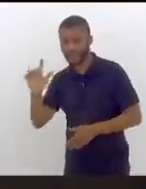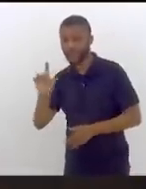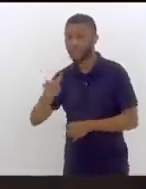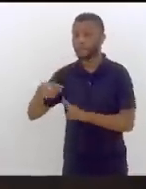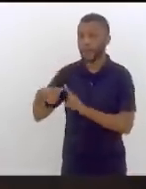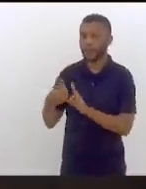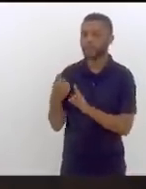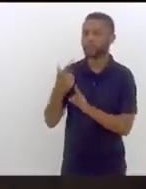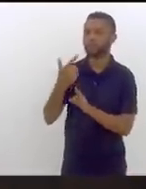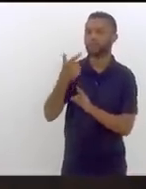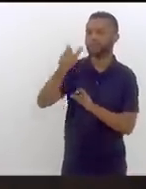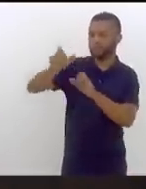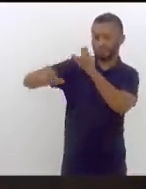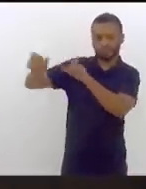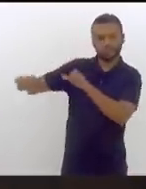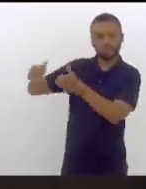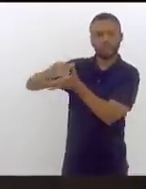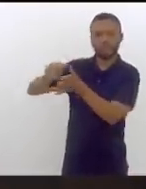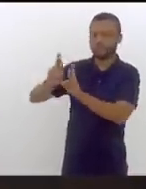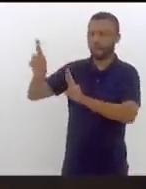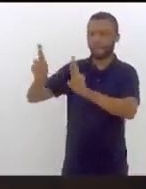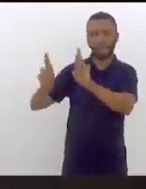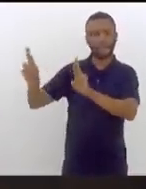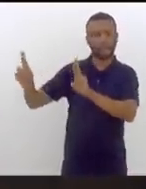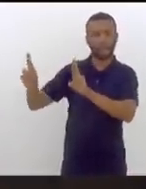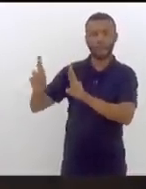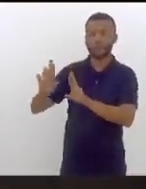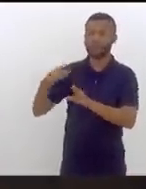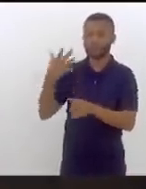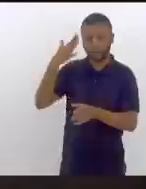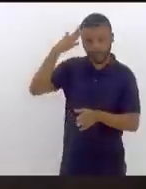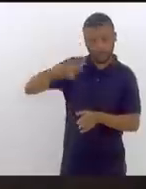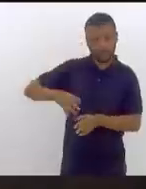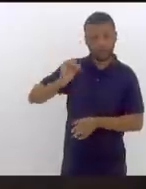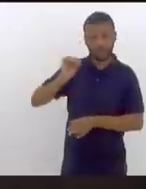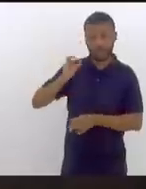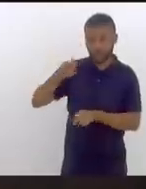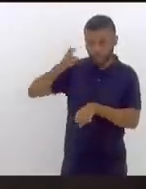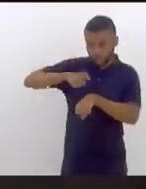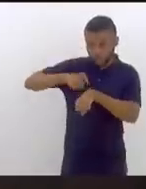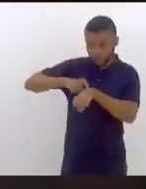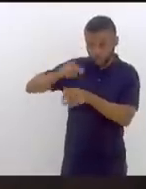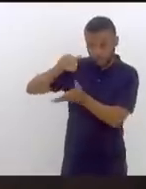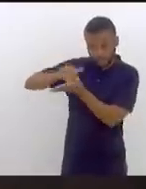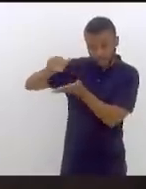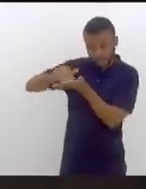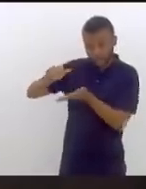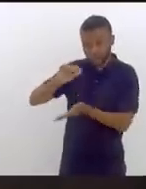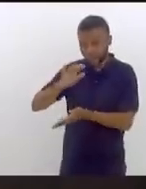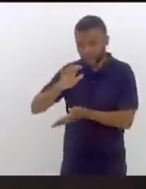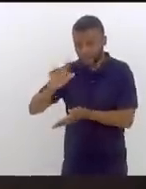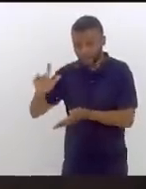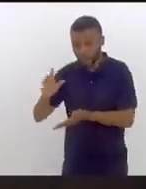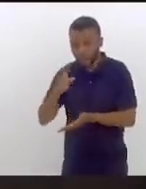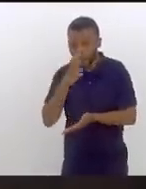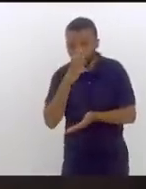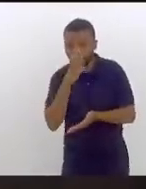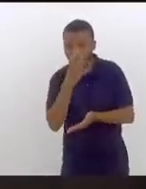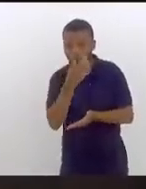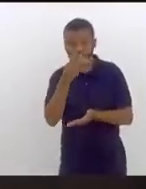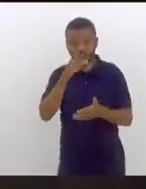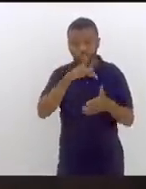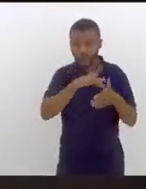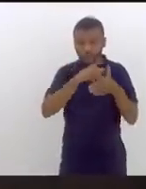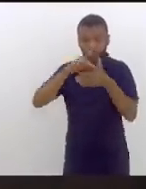que entender que a partir do momento que o secretário que é um civil escuta de um